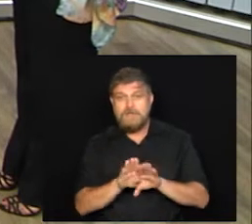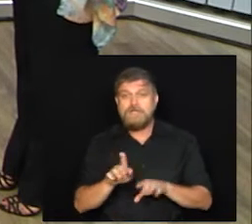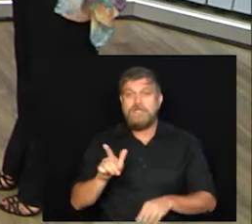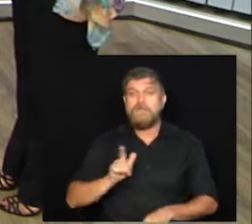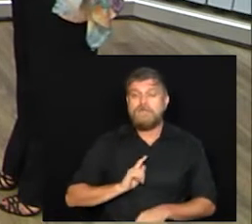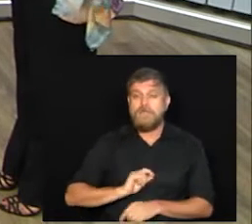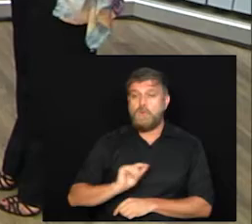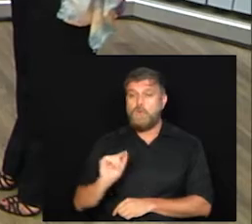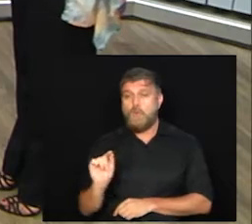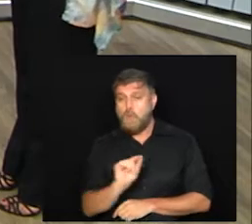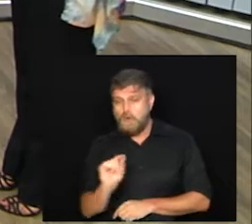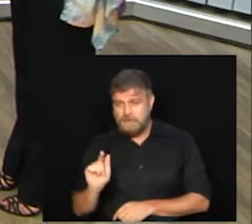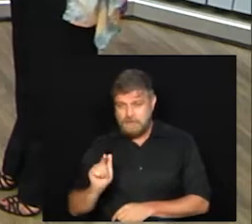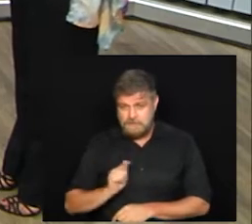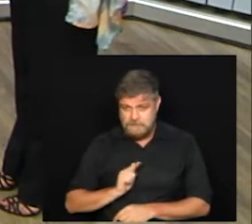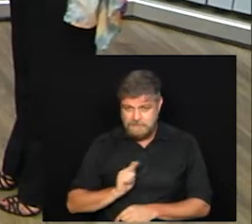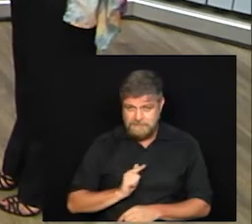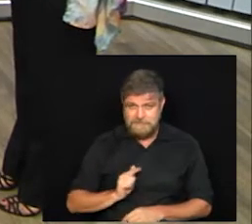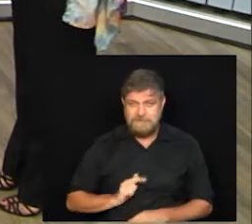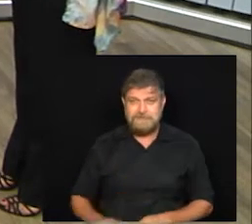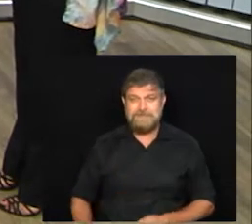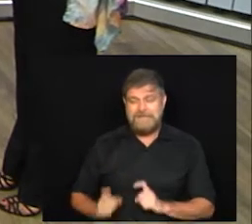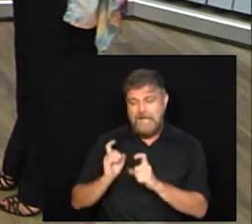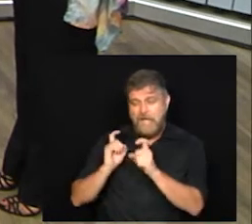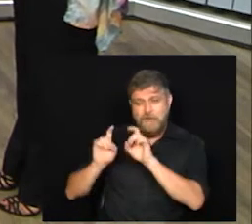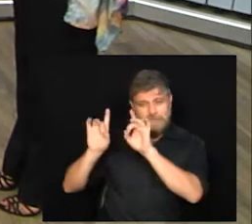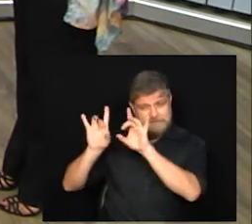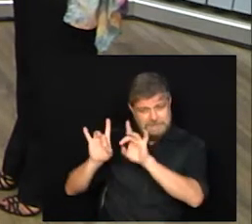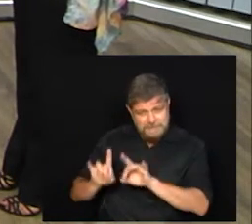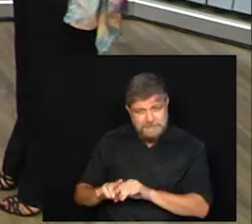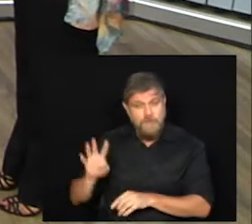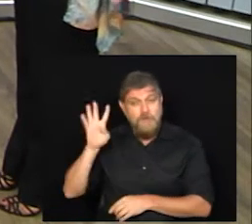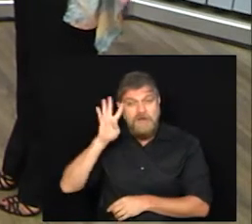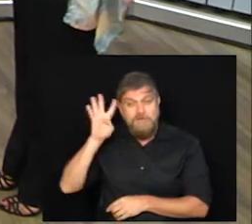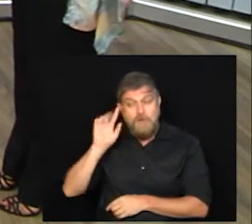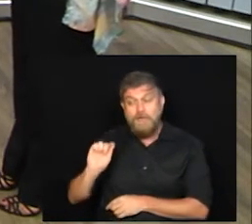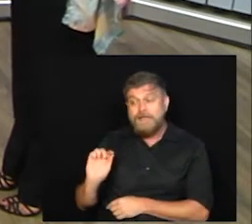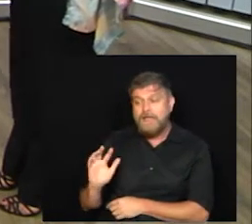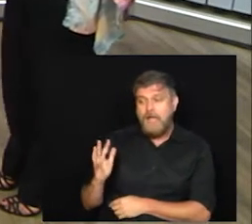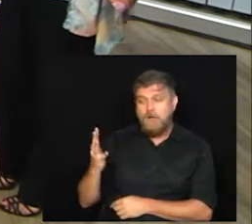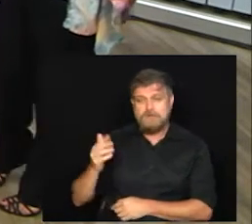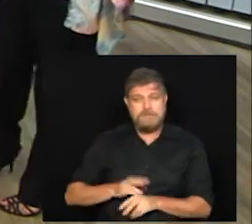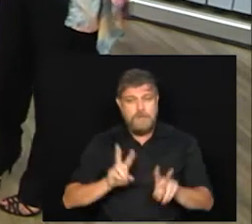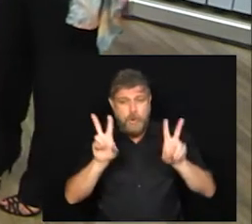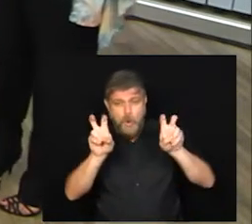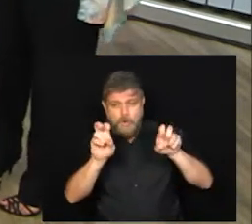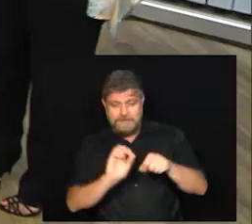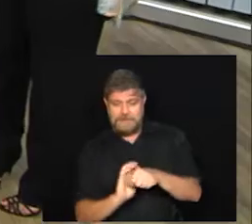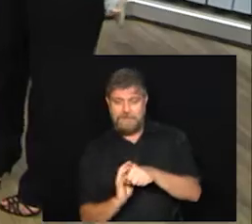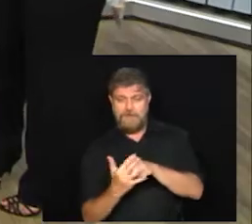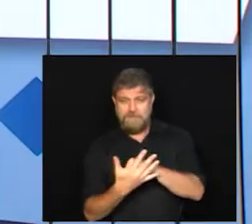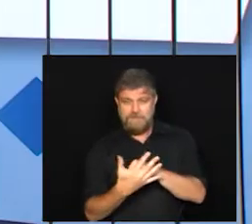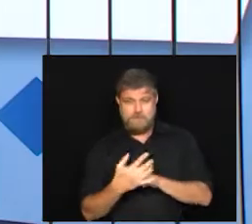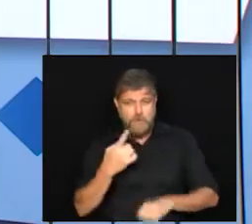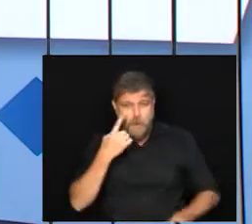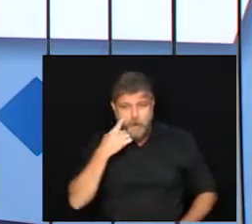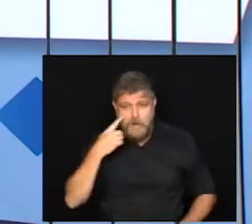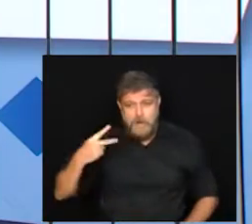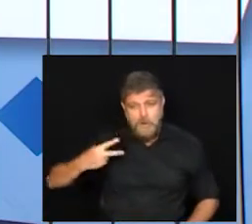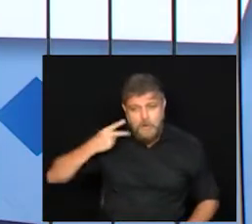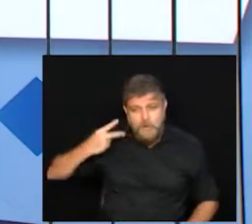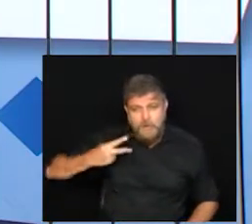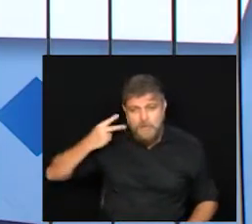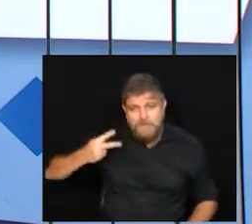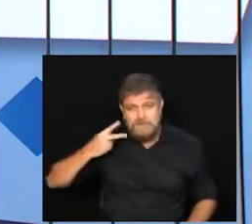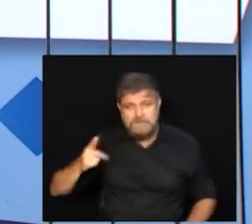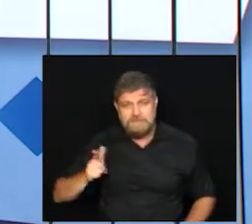ainda desdobramentos, ainda na reunião extraordinária desta quarta-feira, a respeito da Covid-19. Olha só, os vereadores